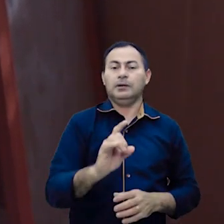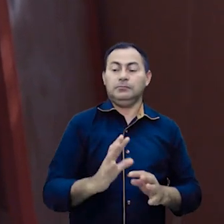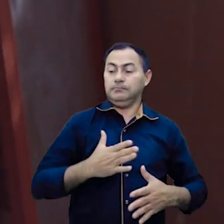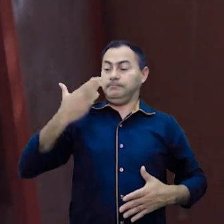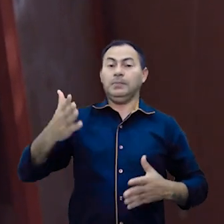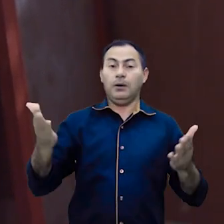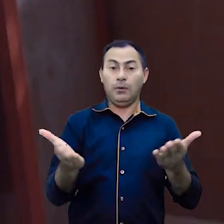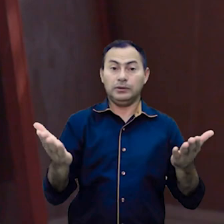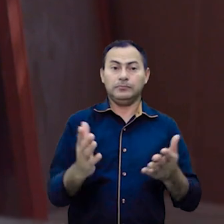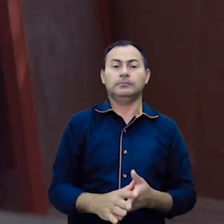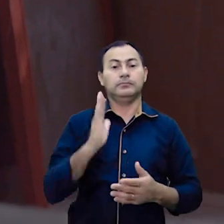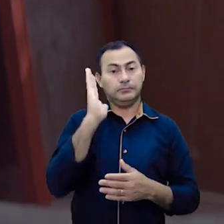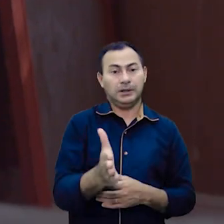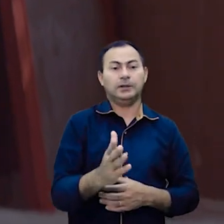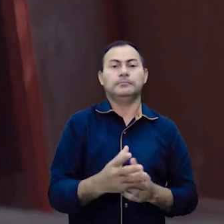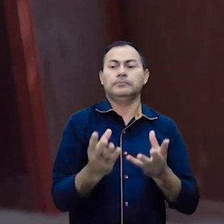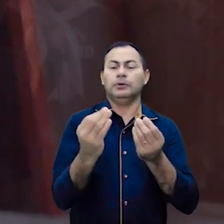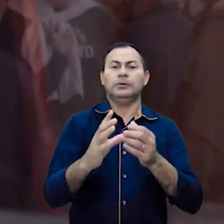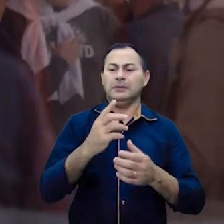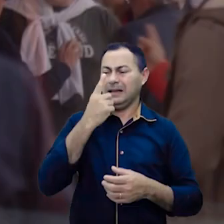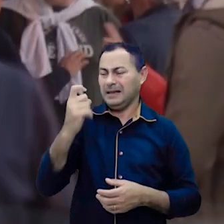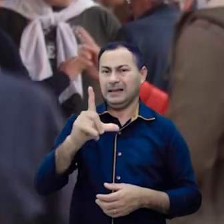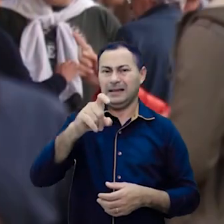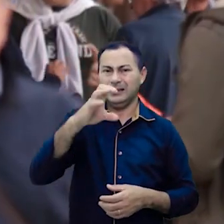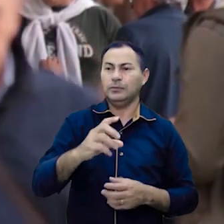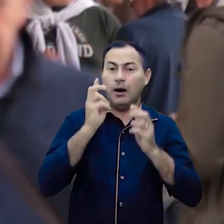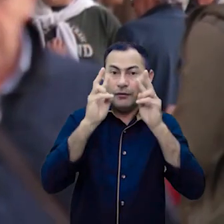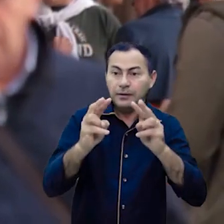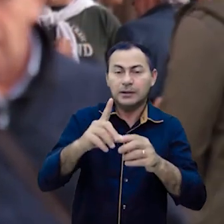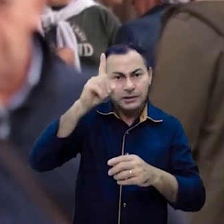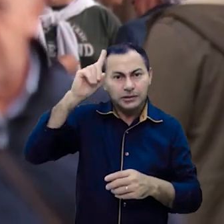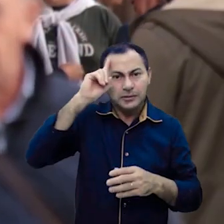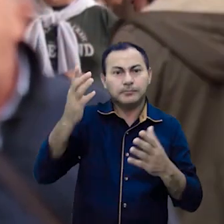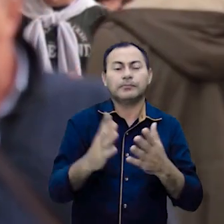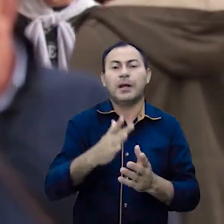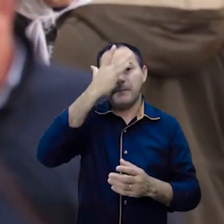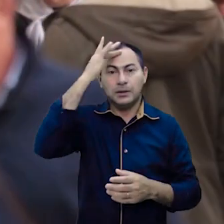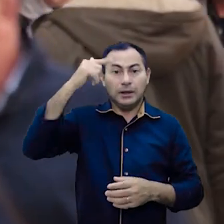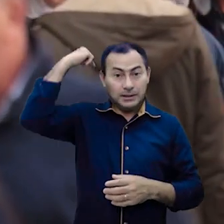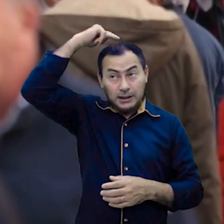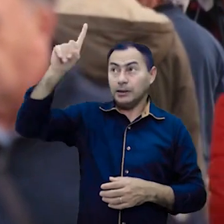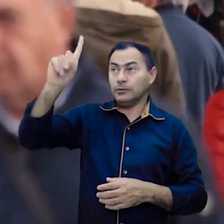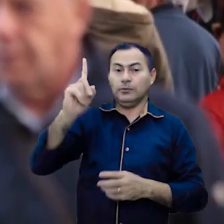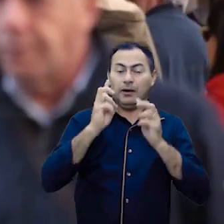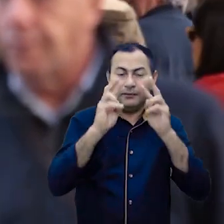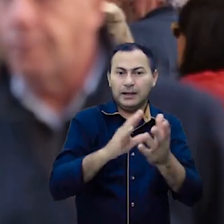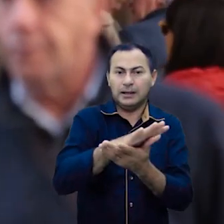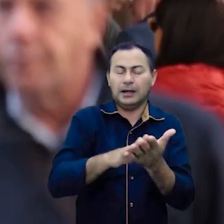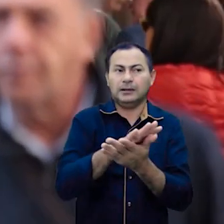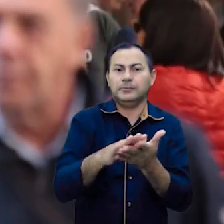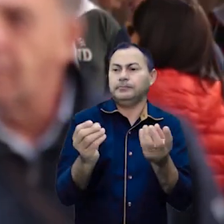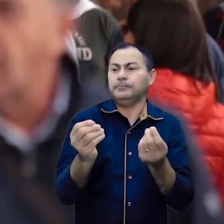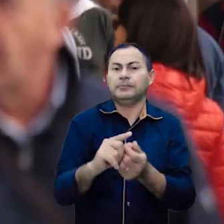não seria surpreendente hoje já que há tanto lixo que ouvimos esses dias o homem santo de Deus não